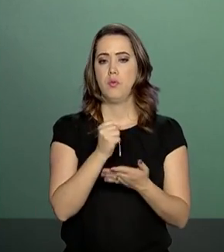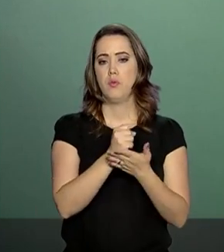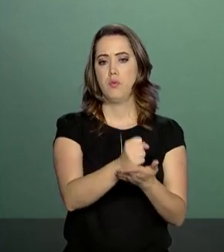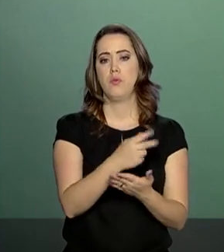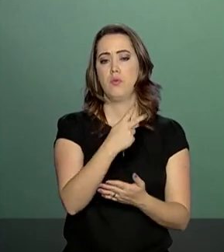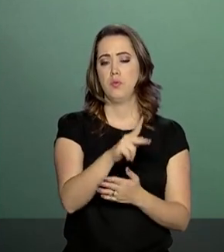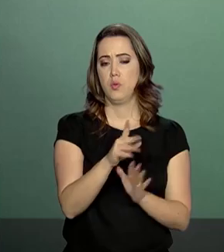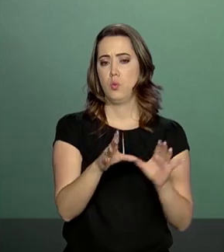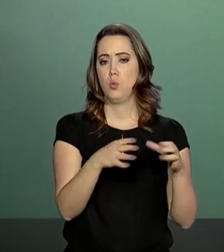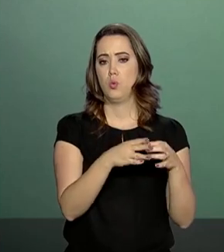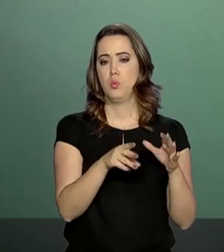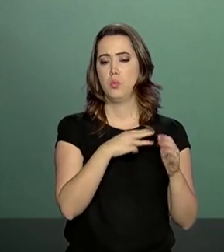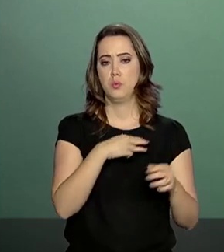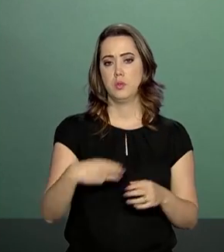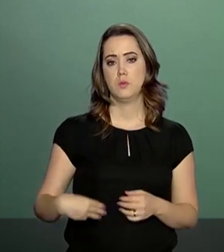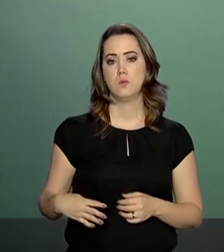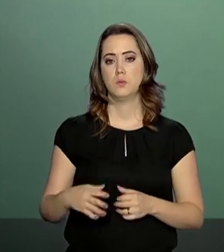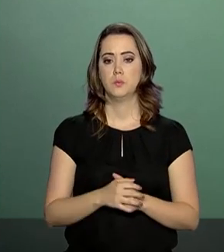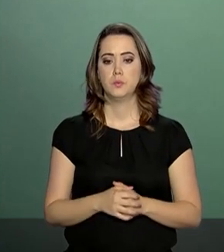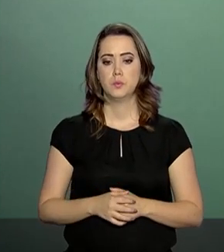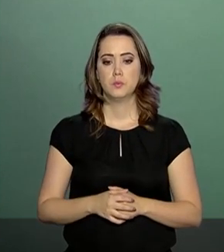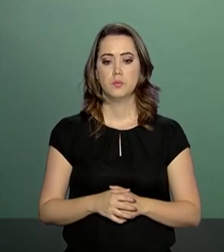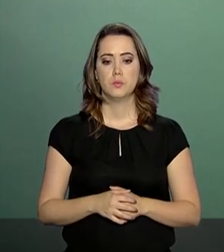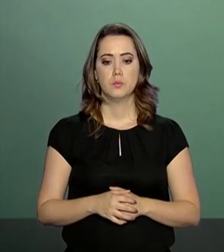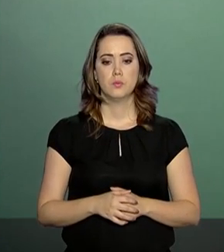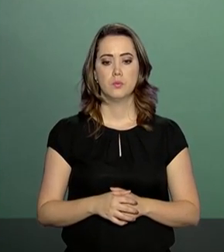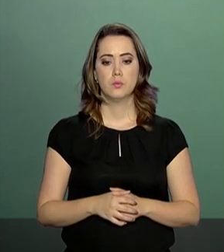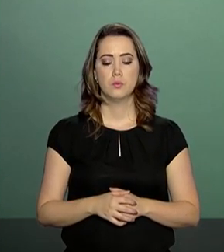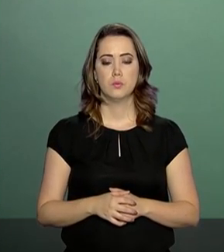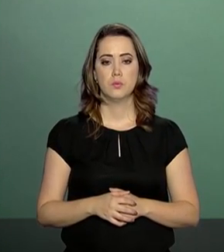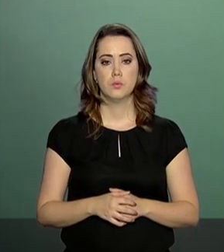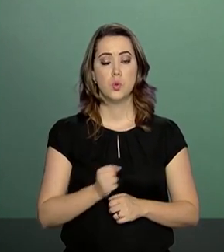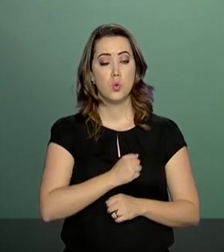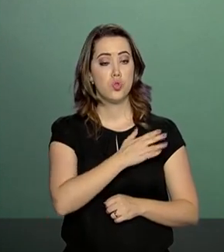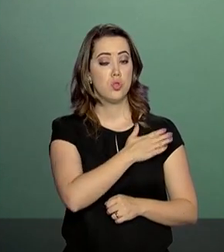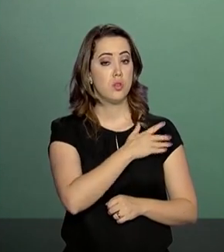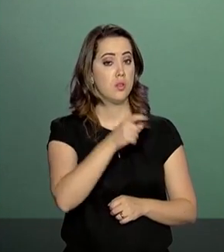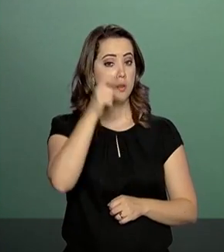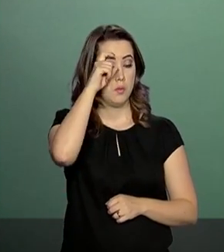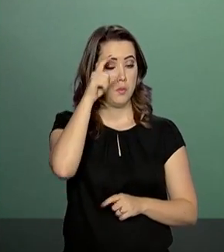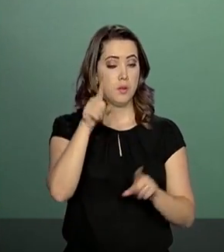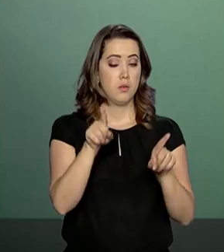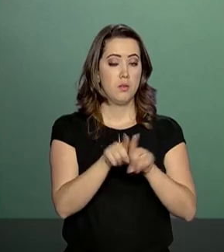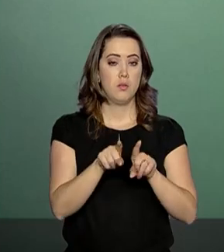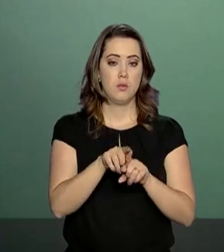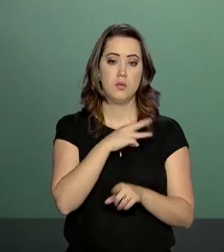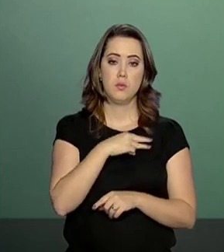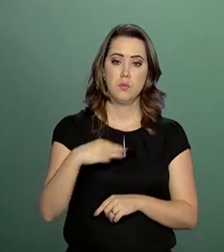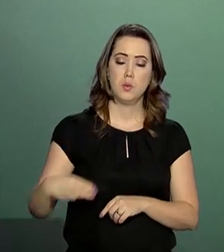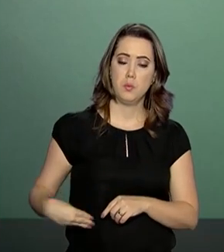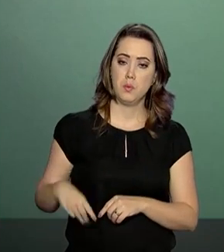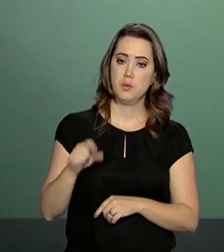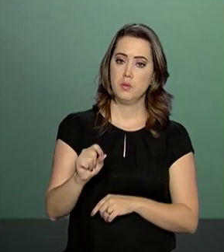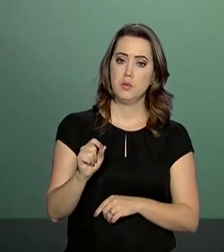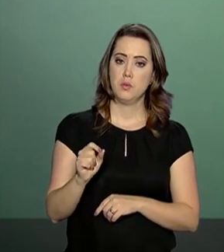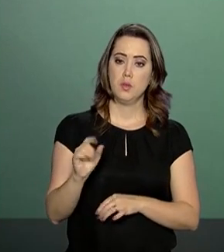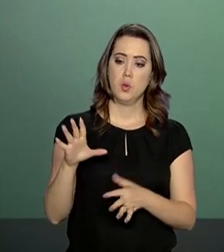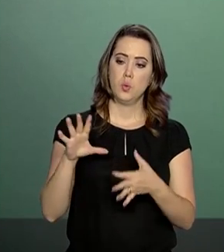sua Assessoria po Mourão o general Mourão e o ministro Ernesto ao